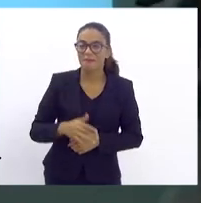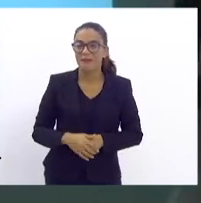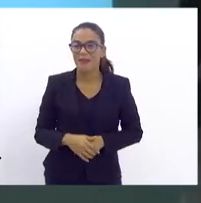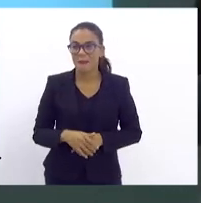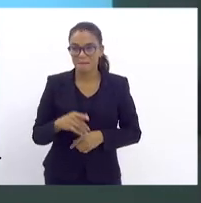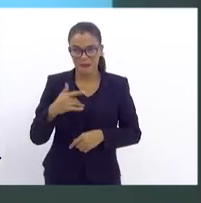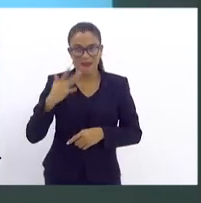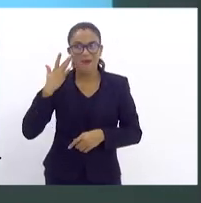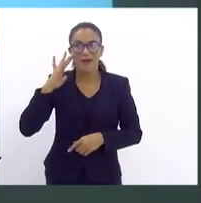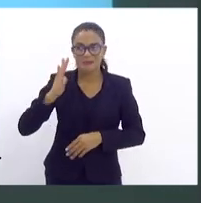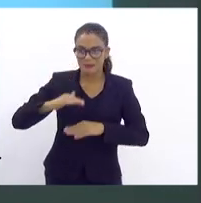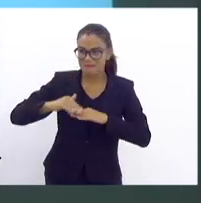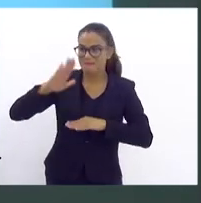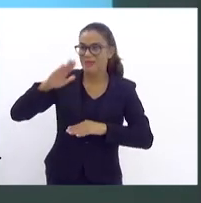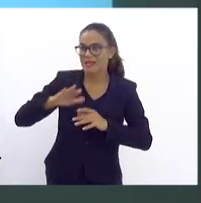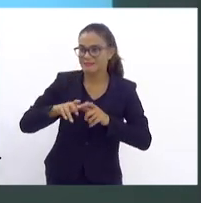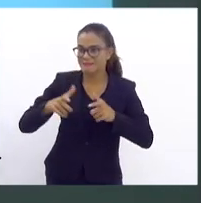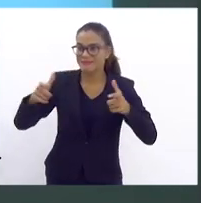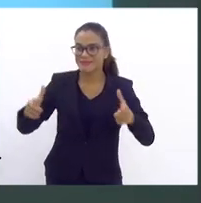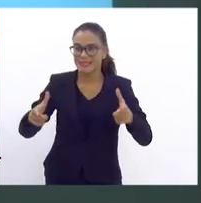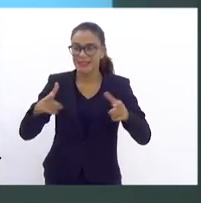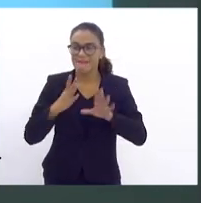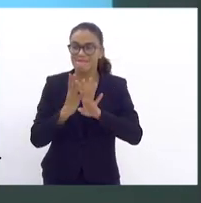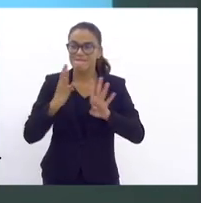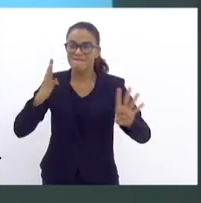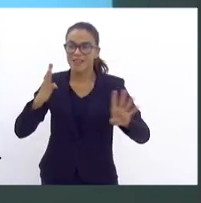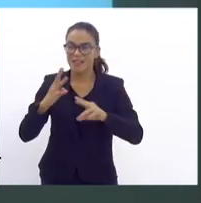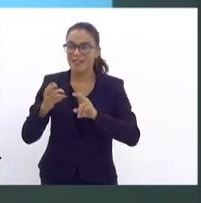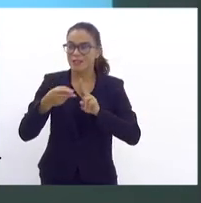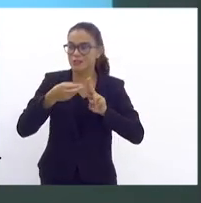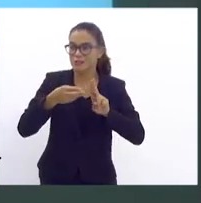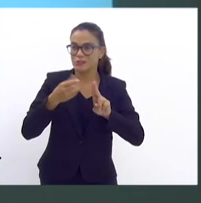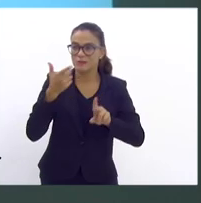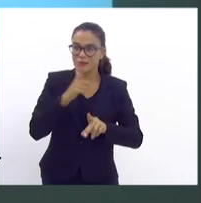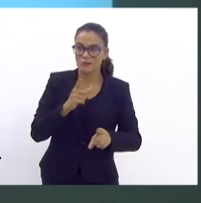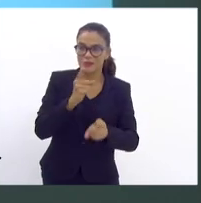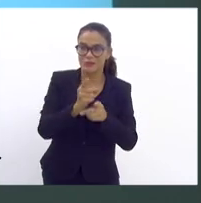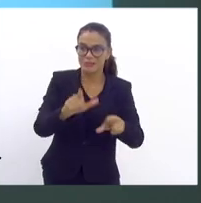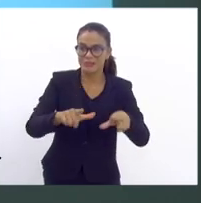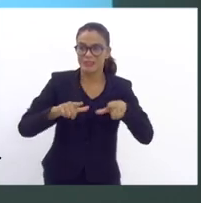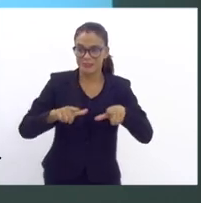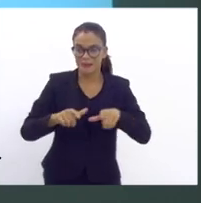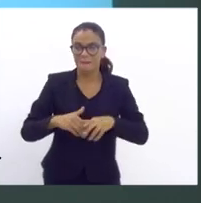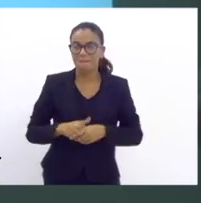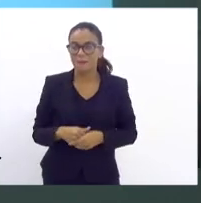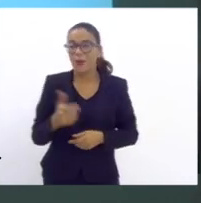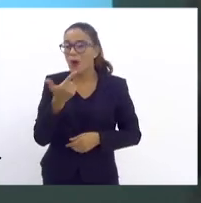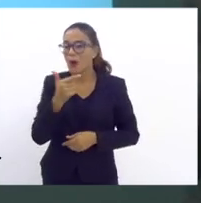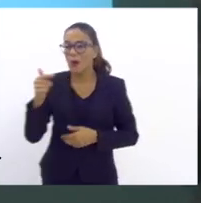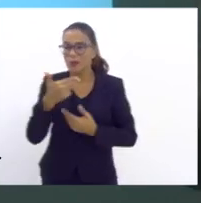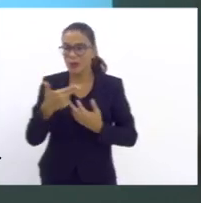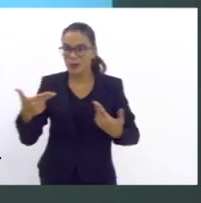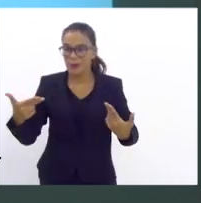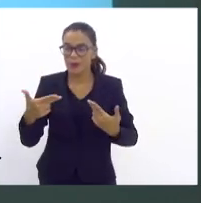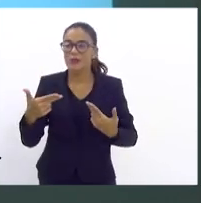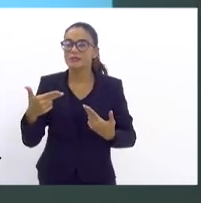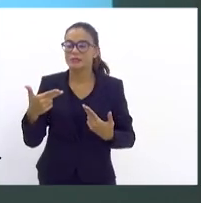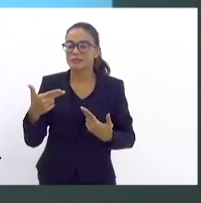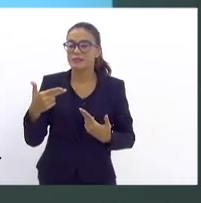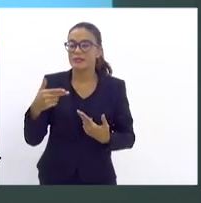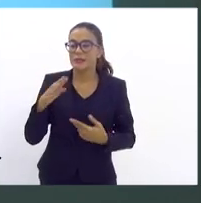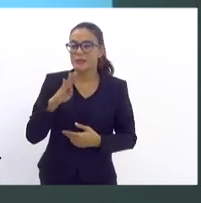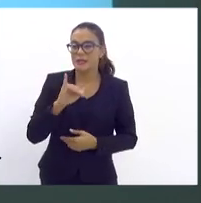bem mais né das pessoas que não conseguem tão na fila lá do SUS para um diagnóstico outra coisa em relação ao